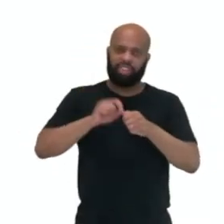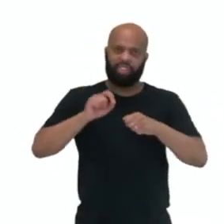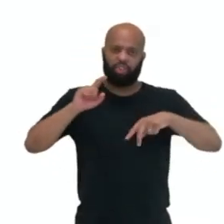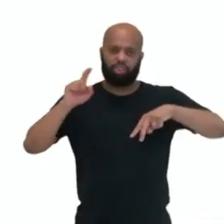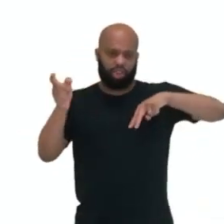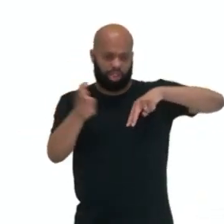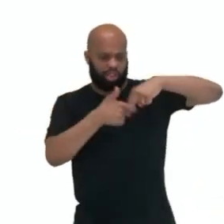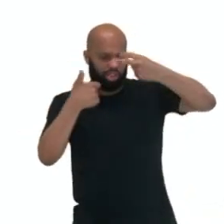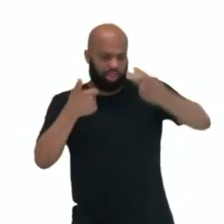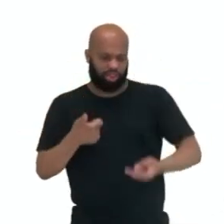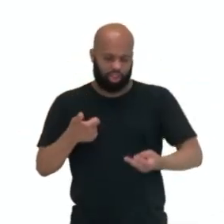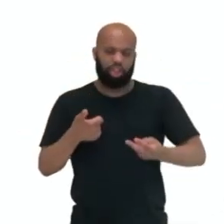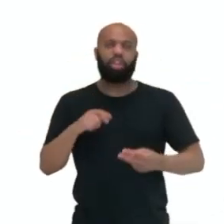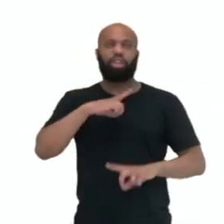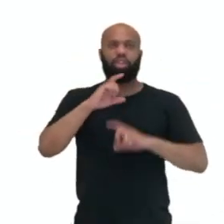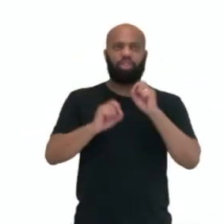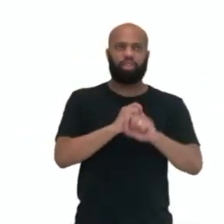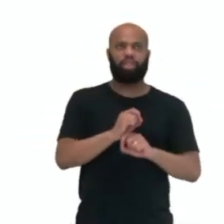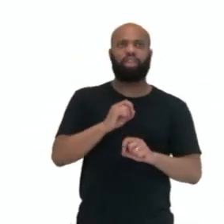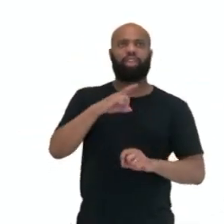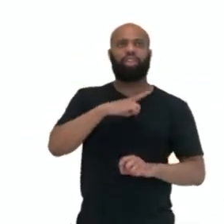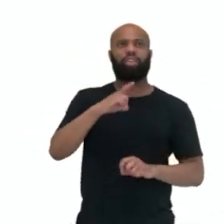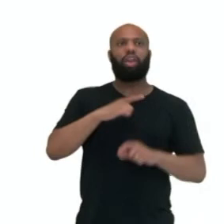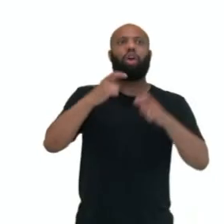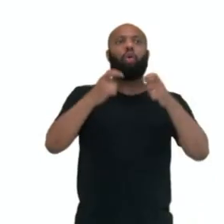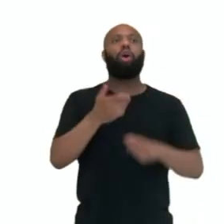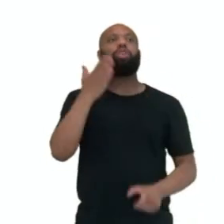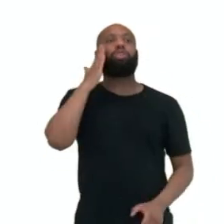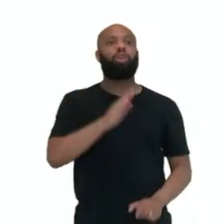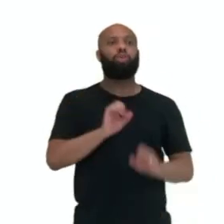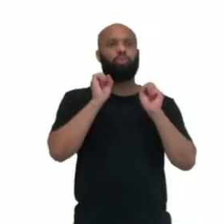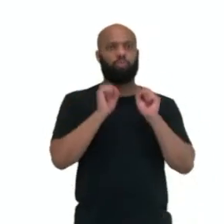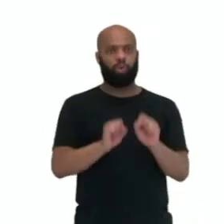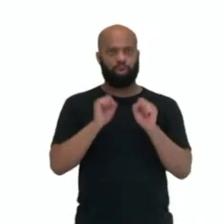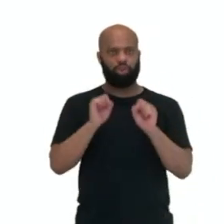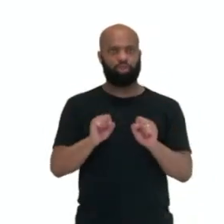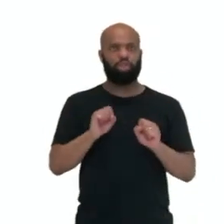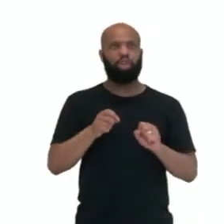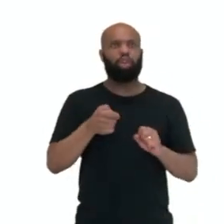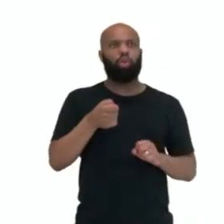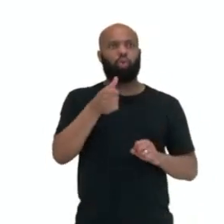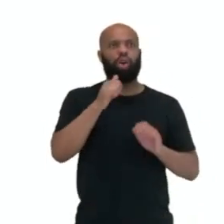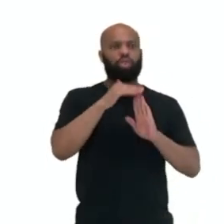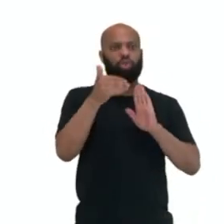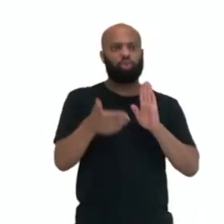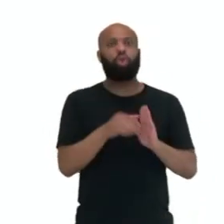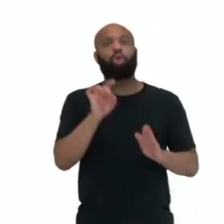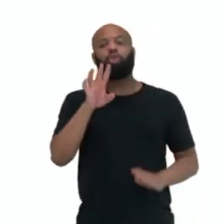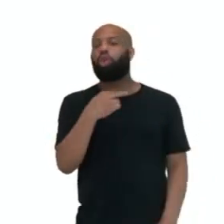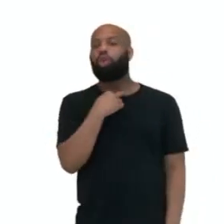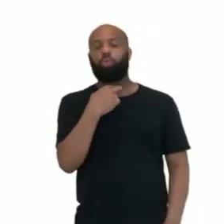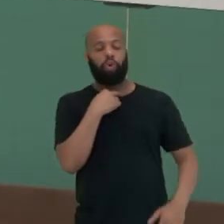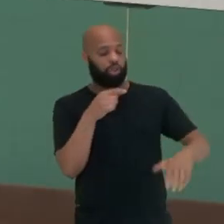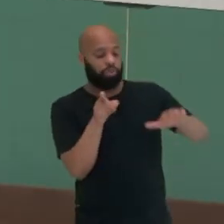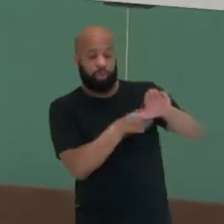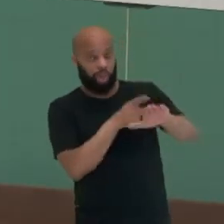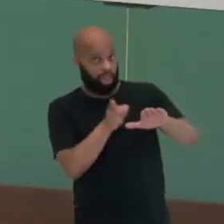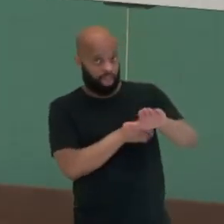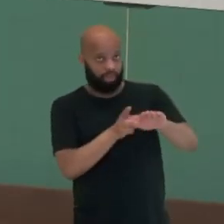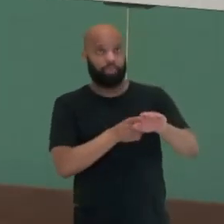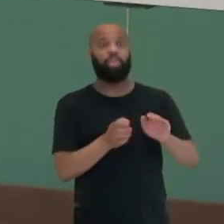como o desenho está pintado aqui de azul, a área válida. Então ele vale quase tudo menos ali os pés.